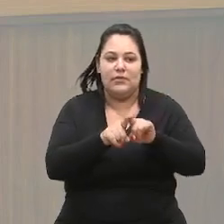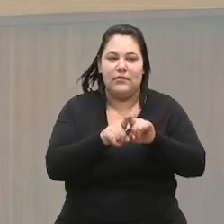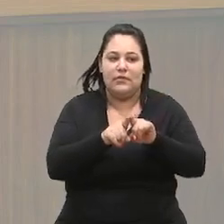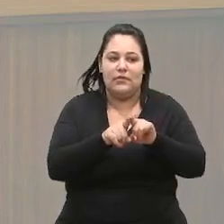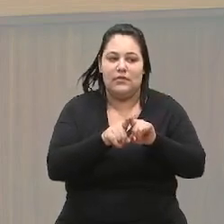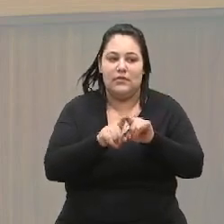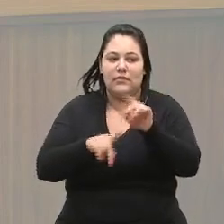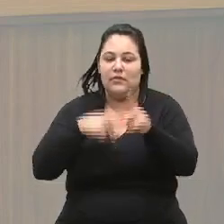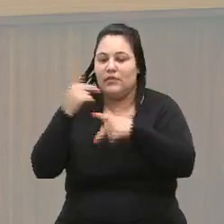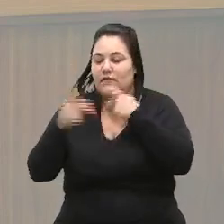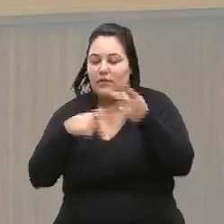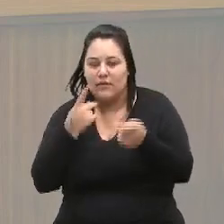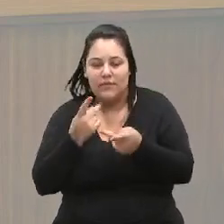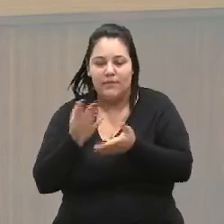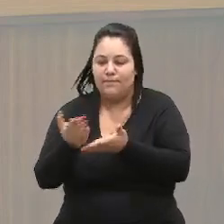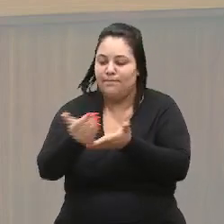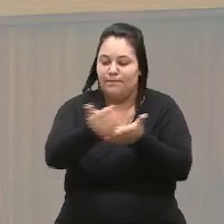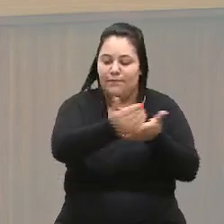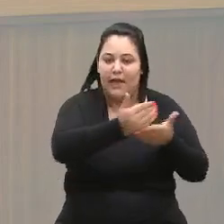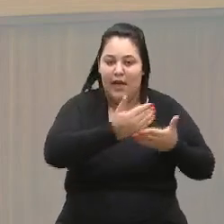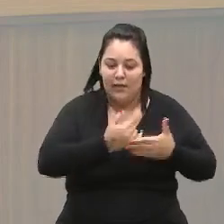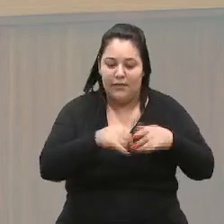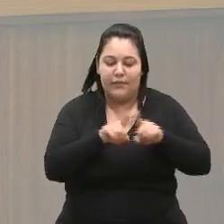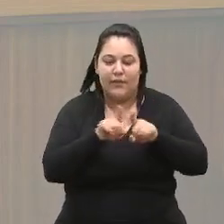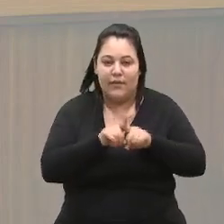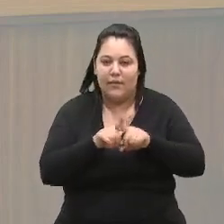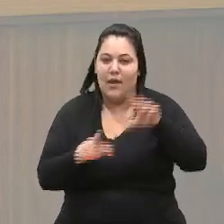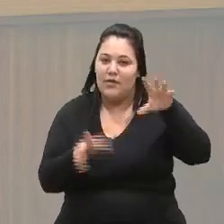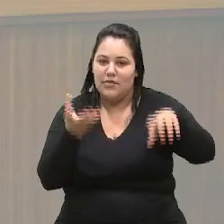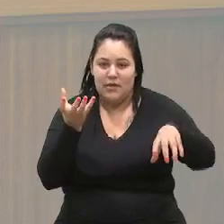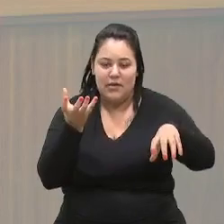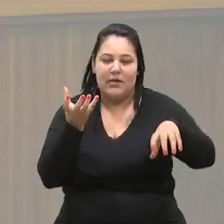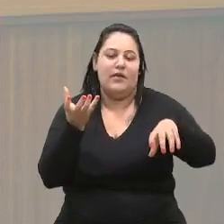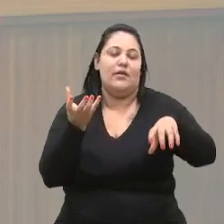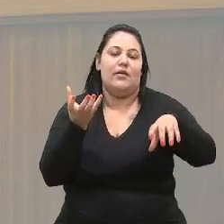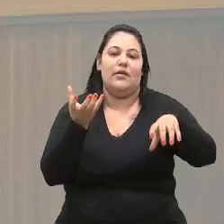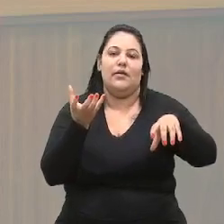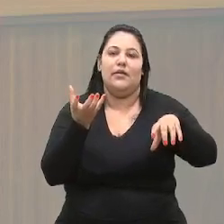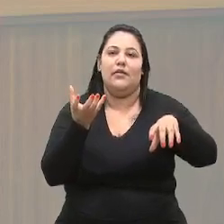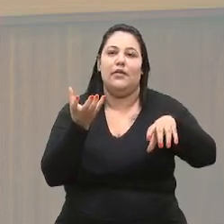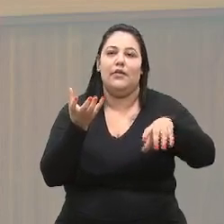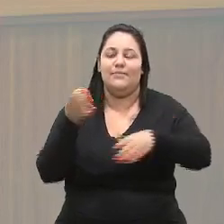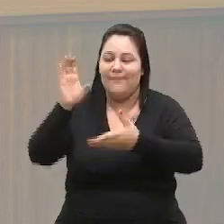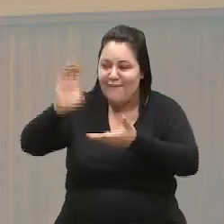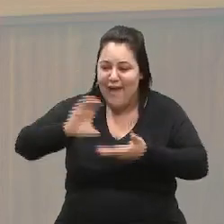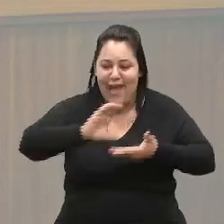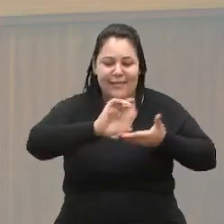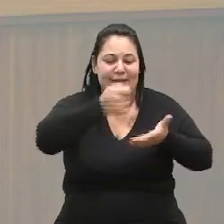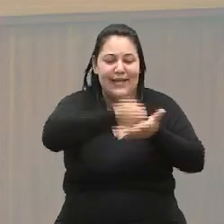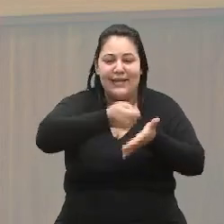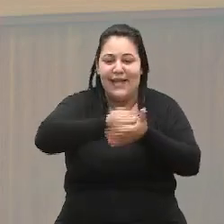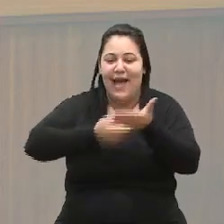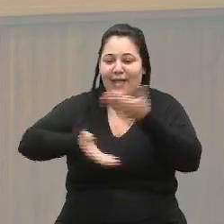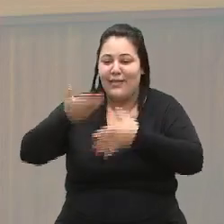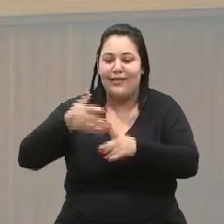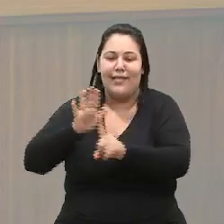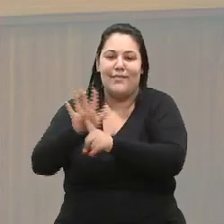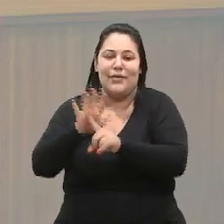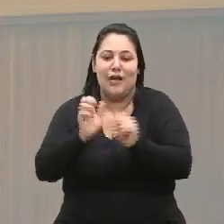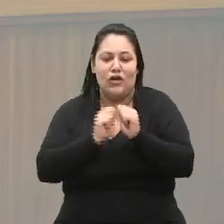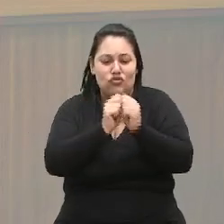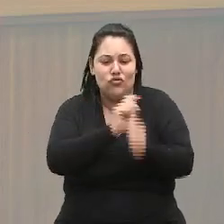assunto, buscarmos recursos em Brasília, buscarmos as demandas junto ao